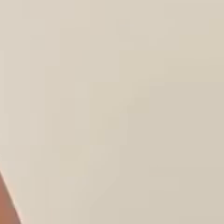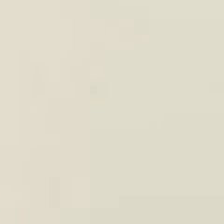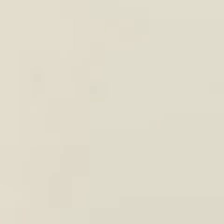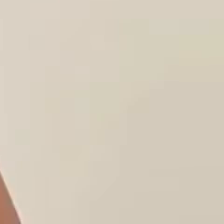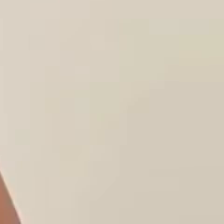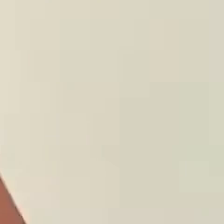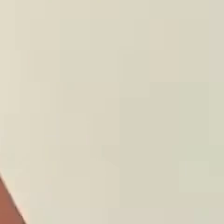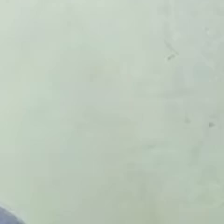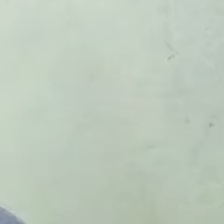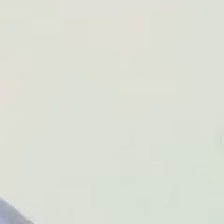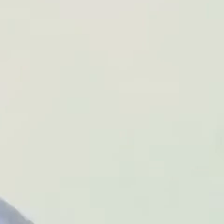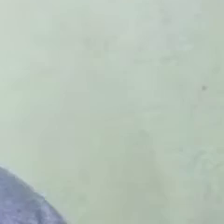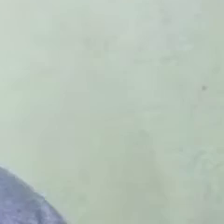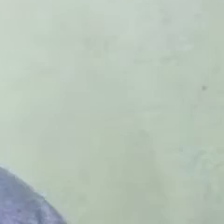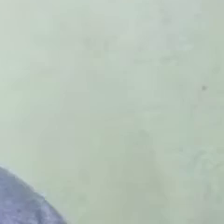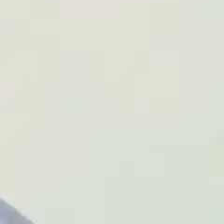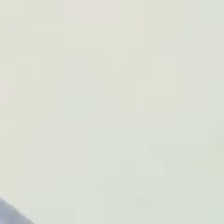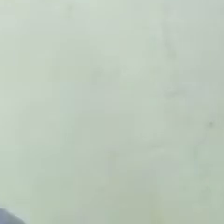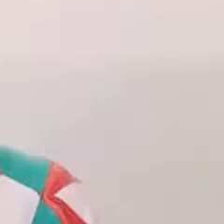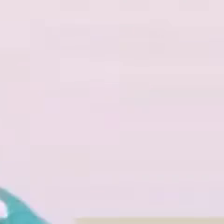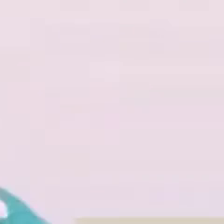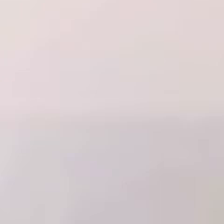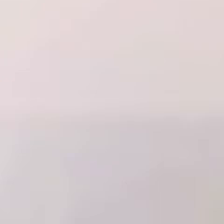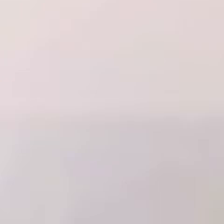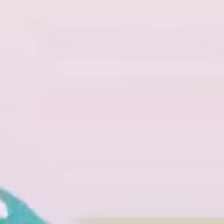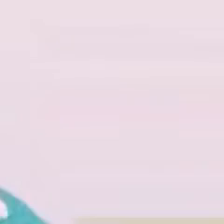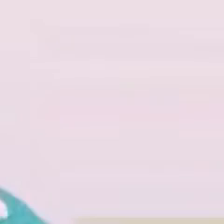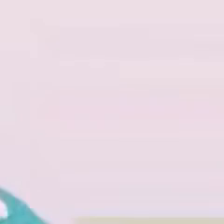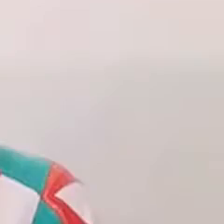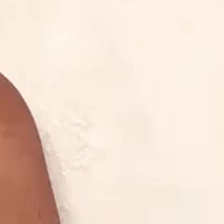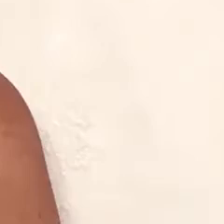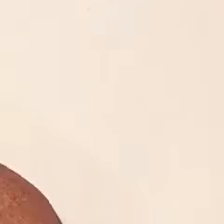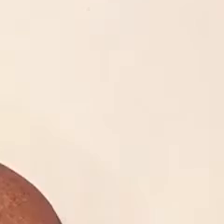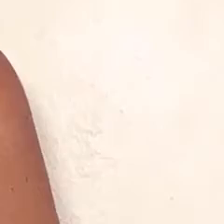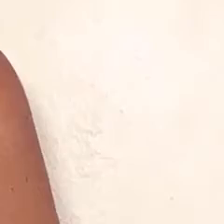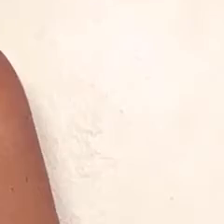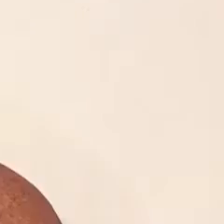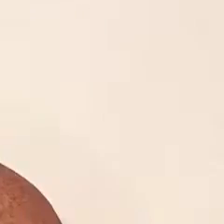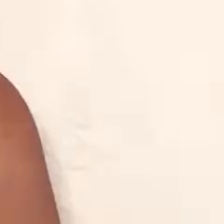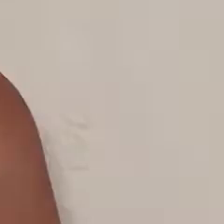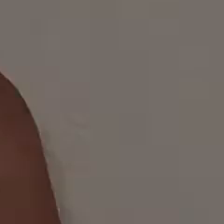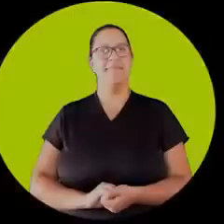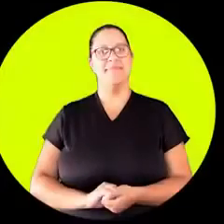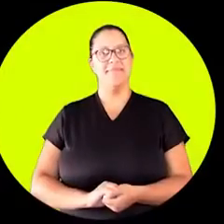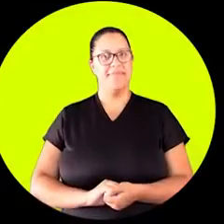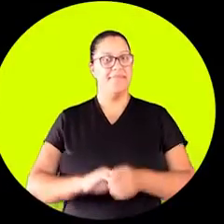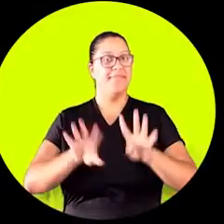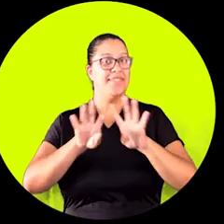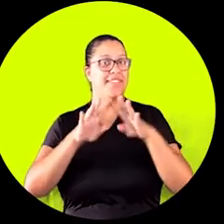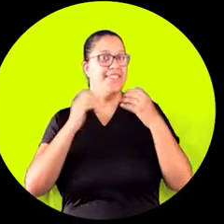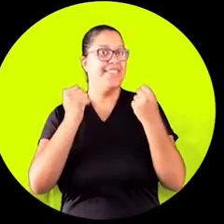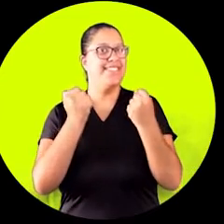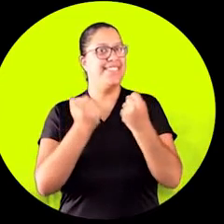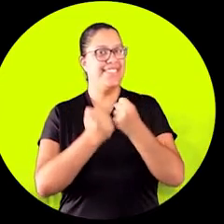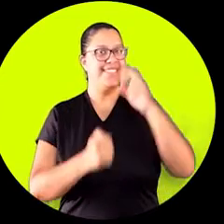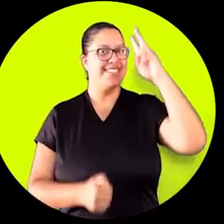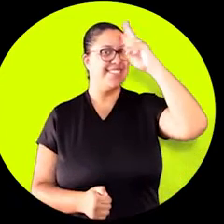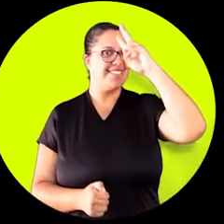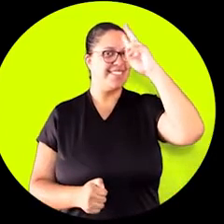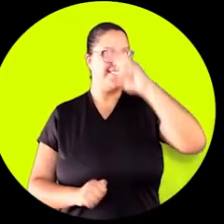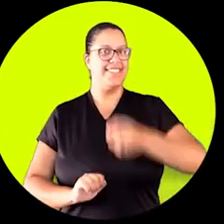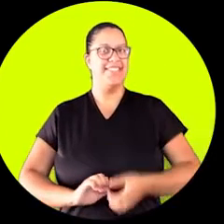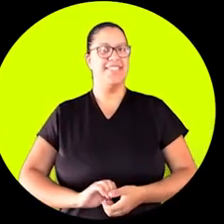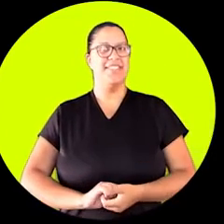pra ouvir essa história. E essa história vai começar. Quarentena